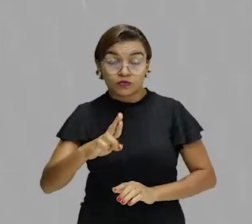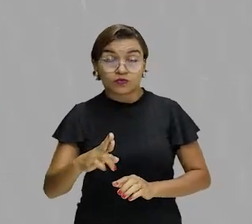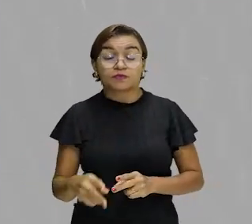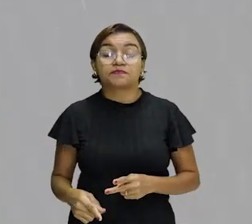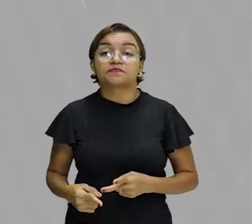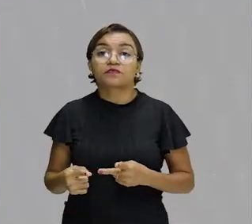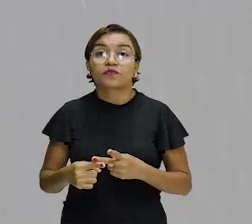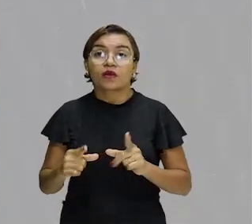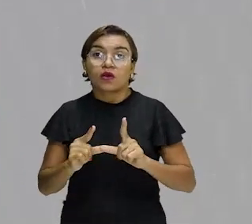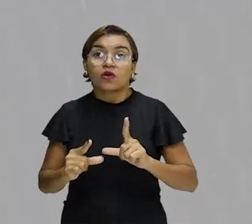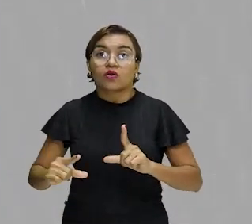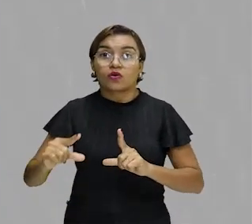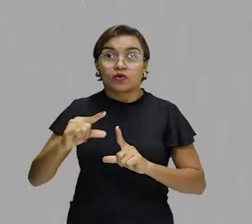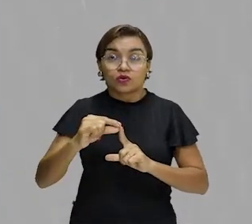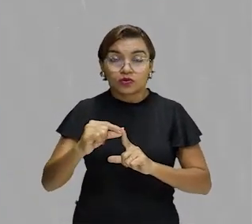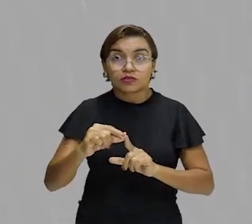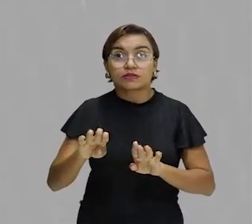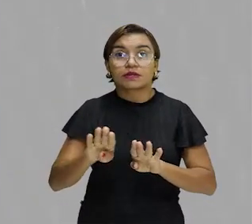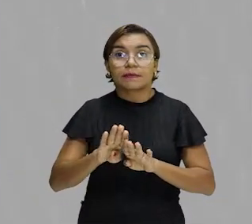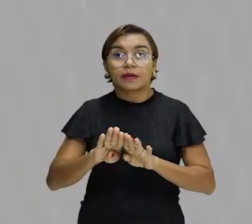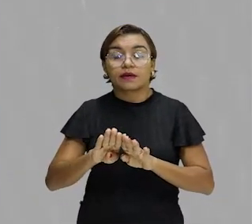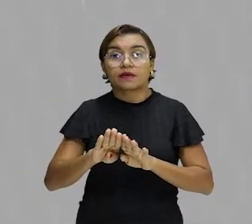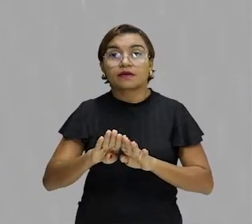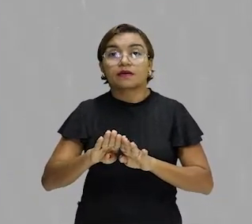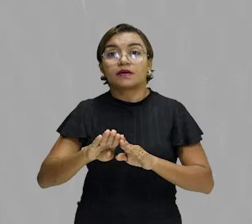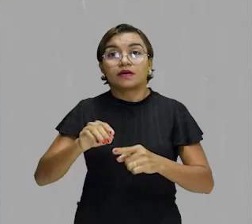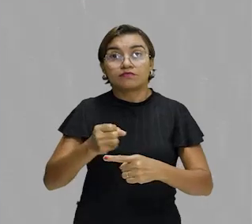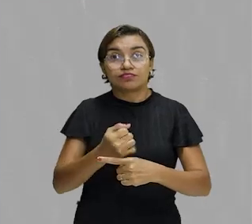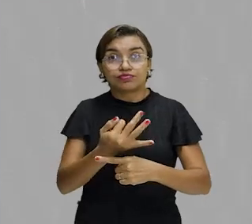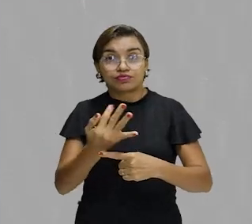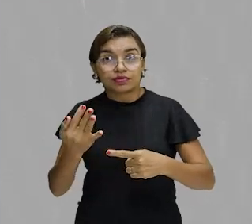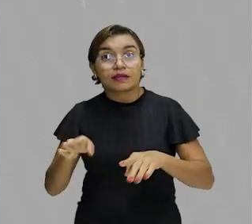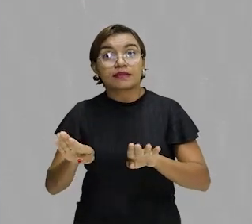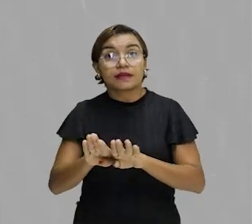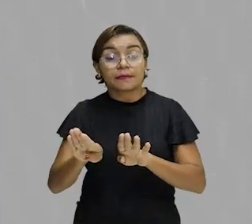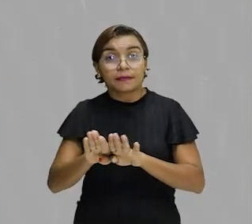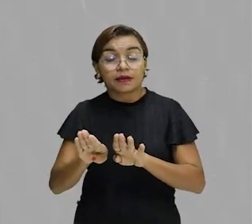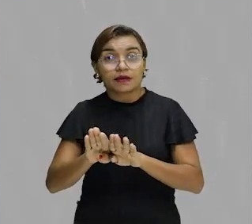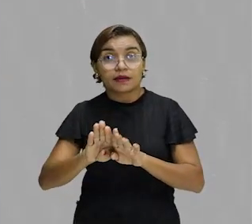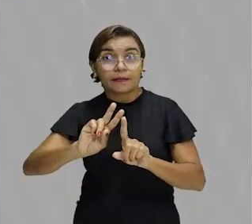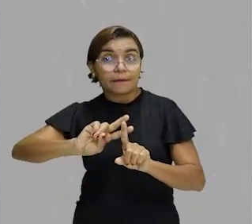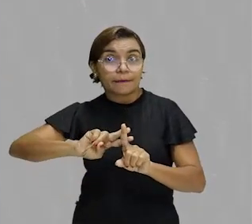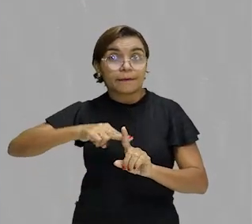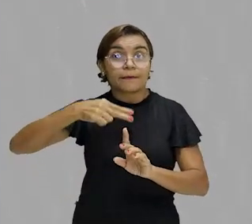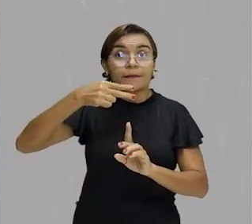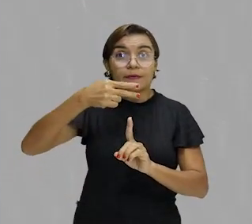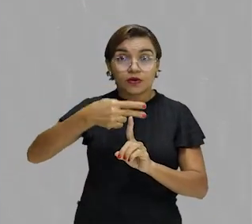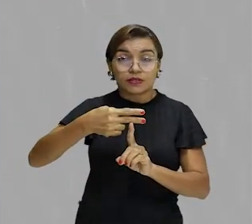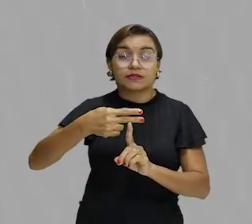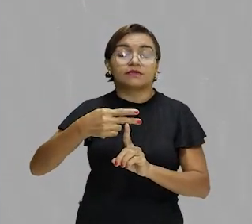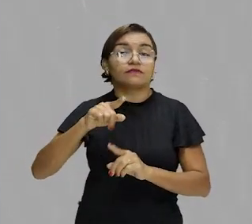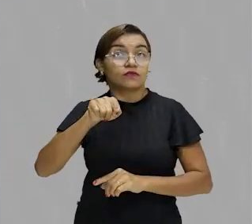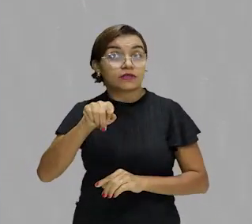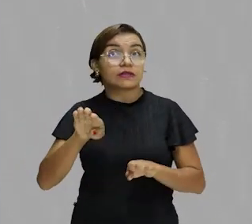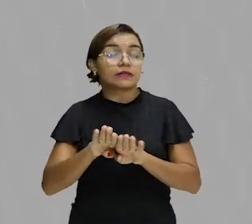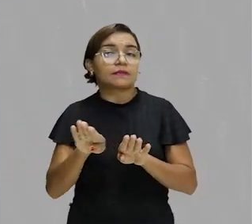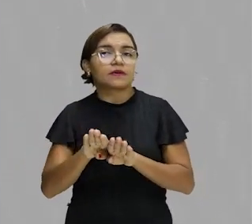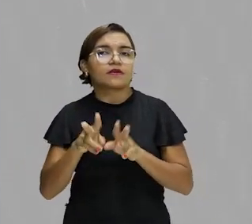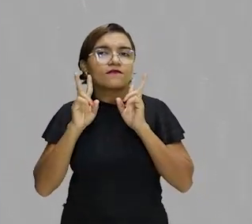em x, para todo x pertencente a A. Tem também o f de g de y, que é igual ao